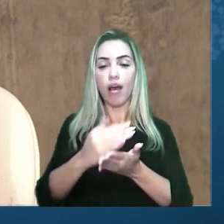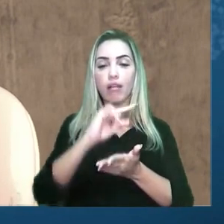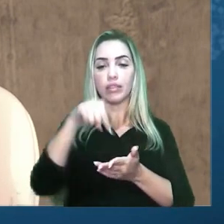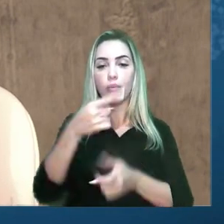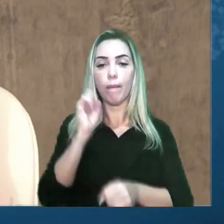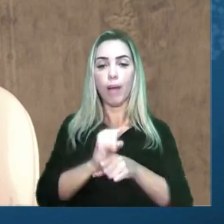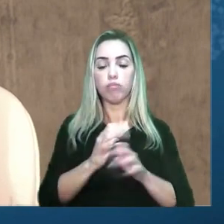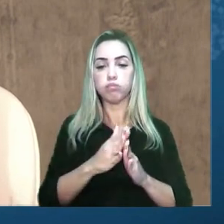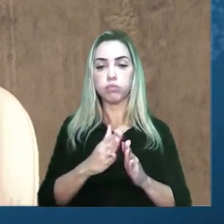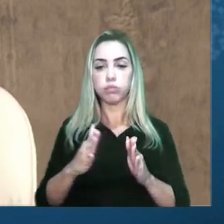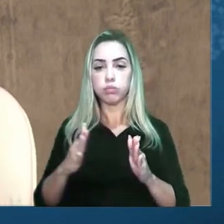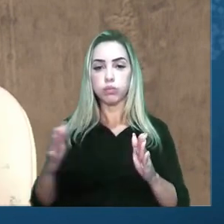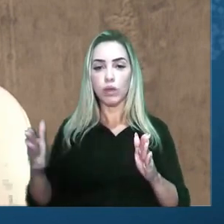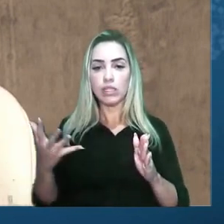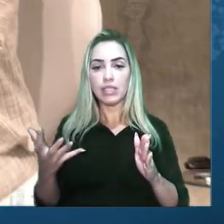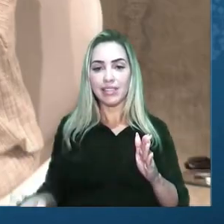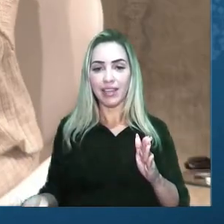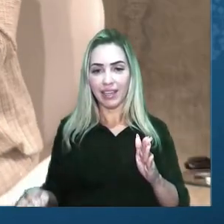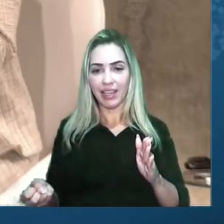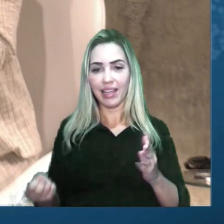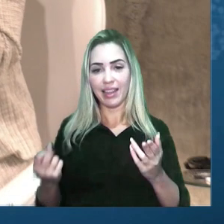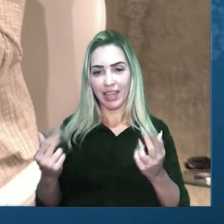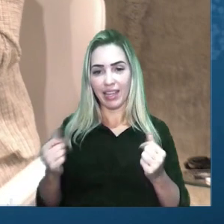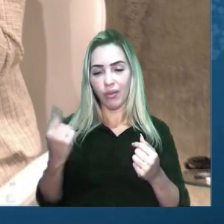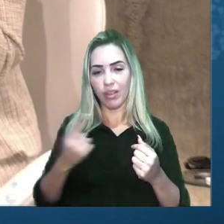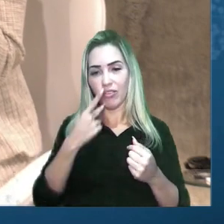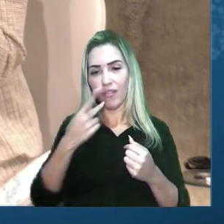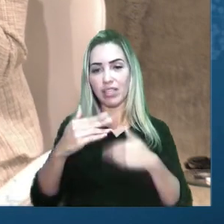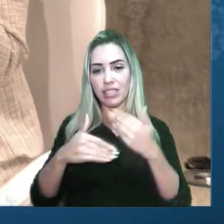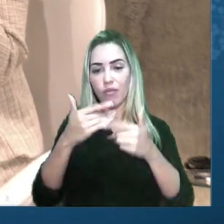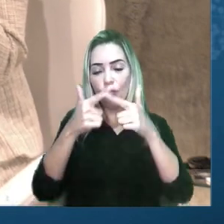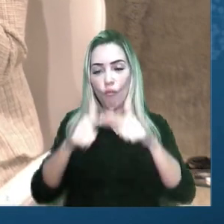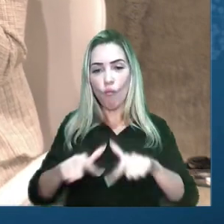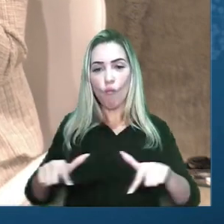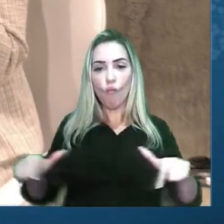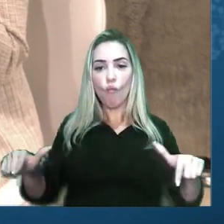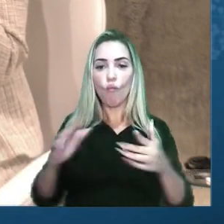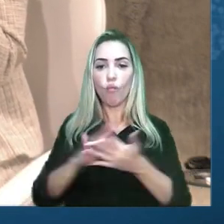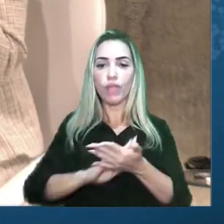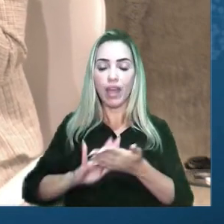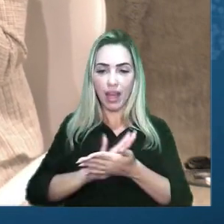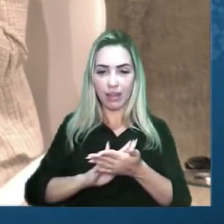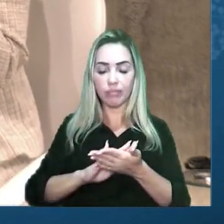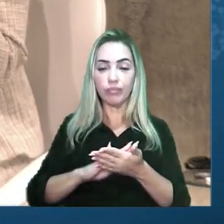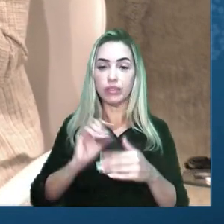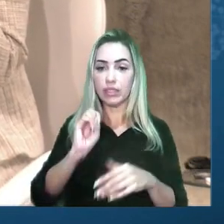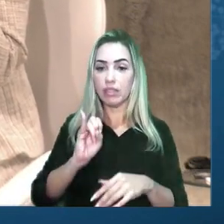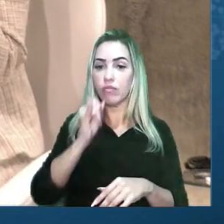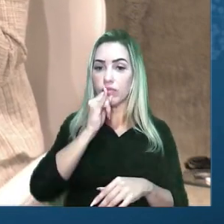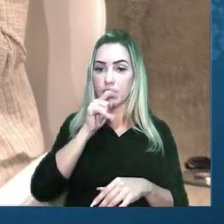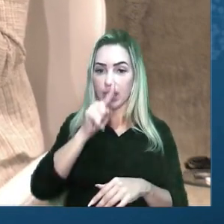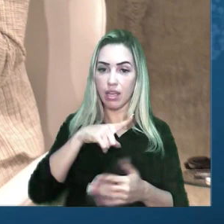nada, a seca, o que a gente diria no desenvolvimento, o vale da morte, né? Então, se você tem um centro